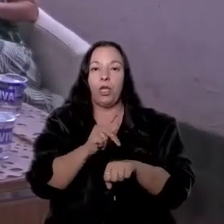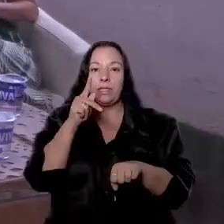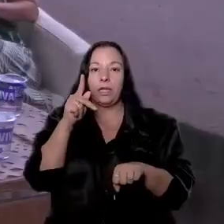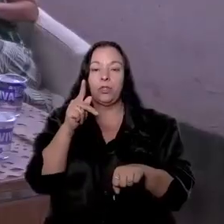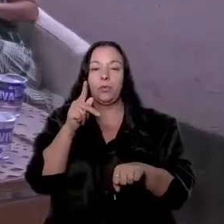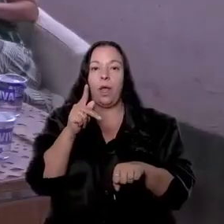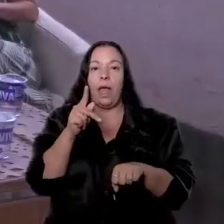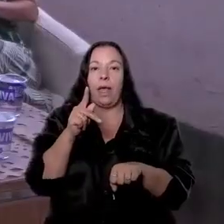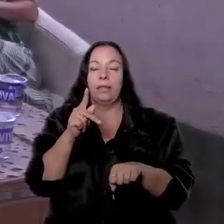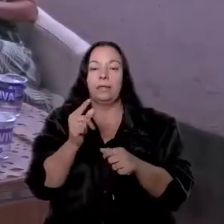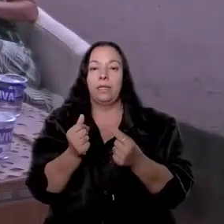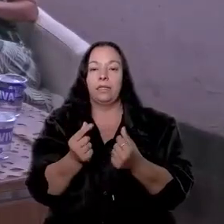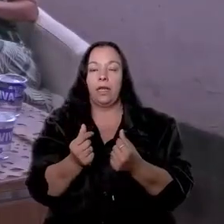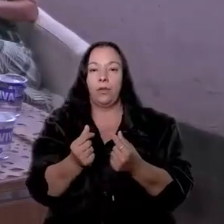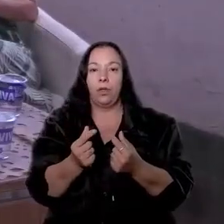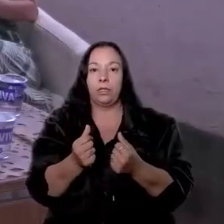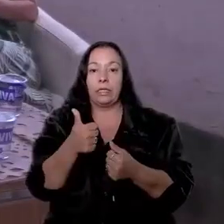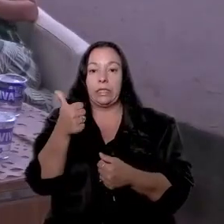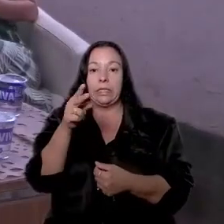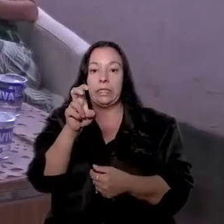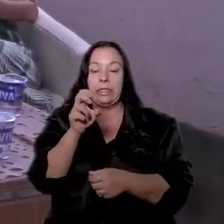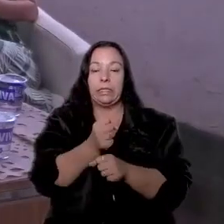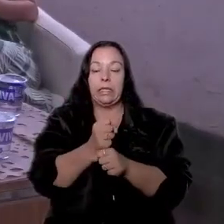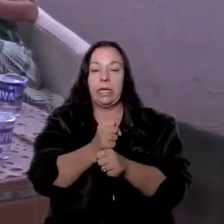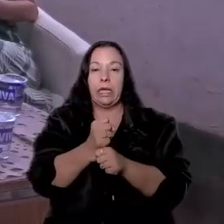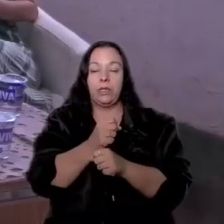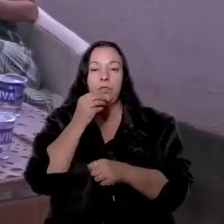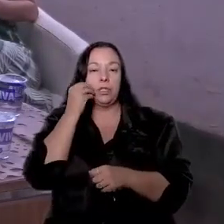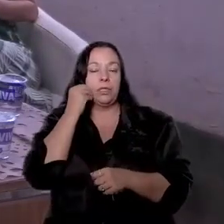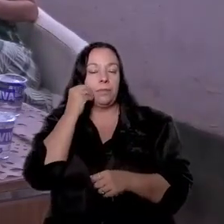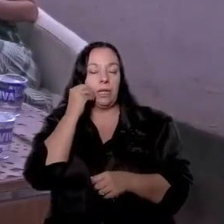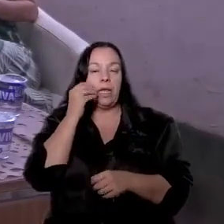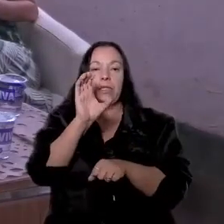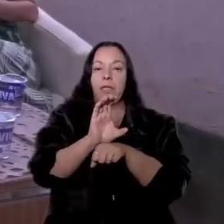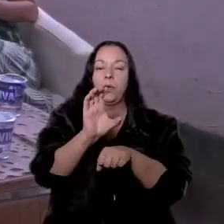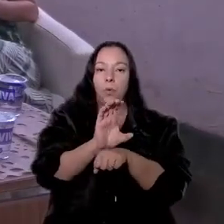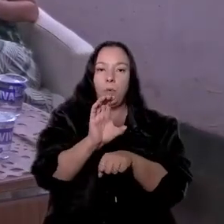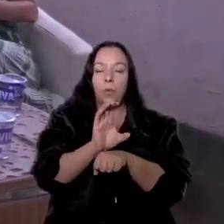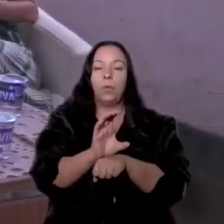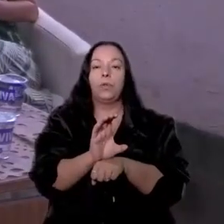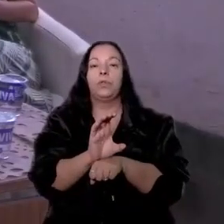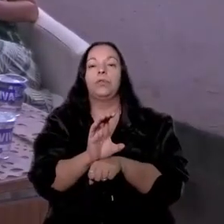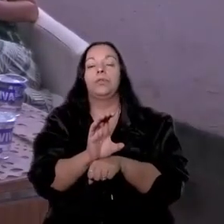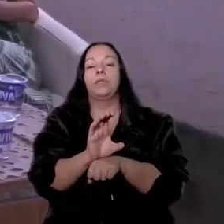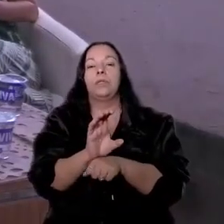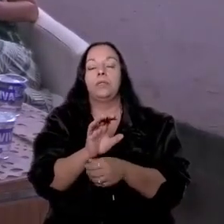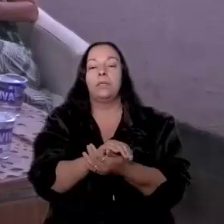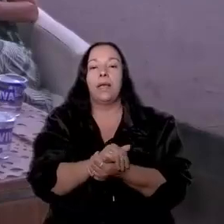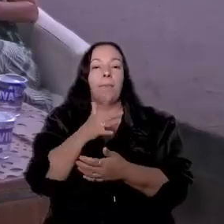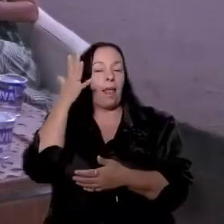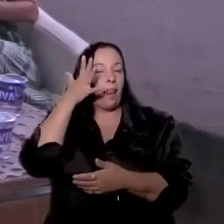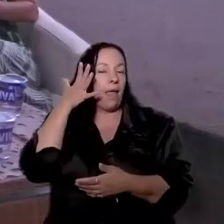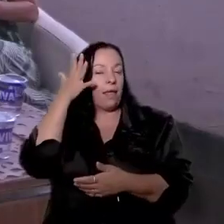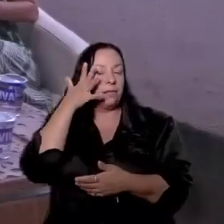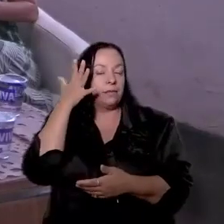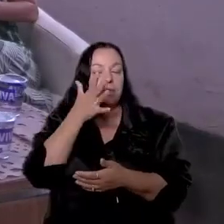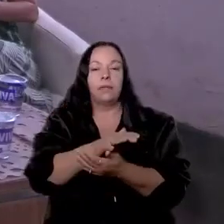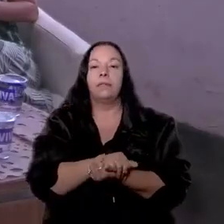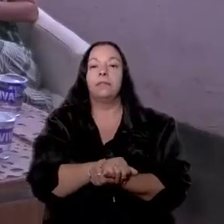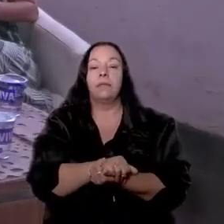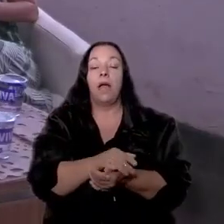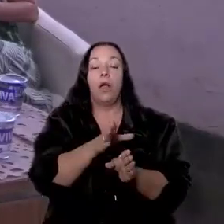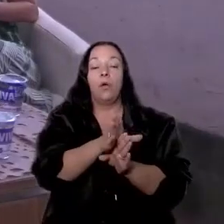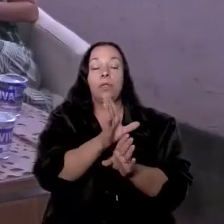evento. Os palestrantes se assentam nas poltronas viradas para a plateia. Da esquerda para a direita, a primeira pessoa sentada é